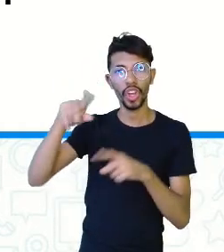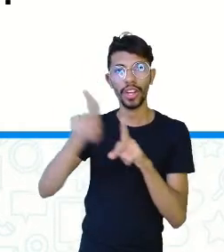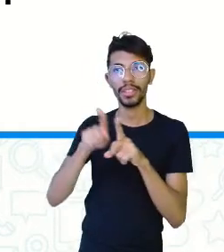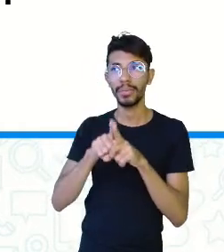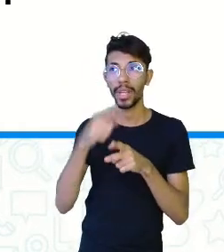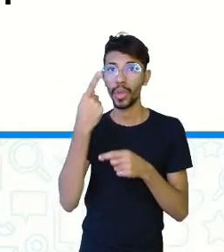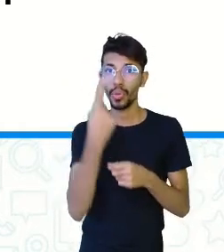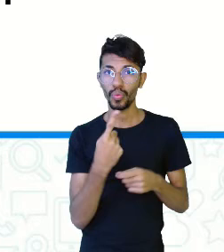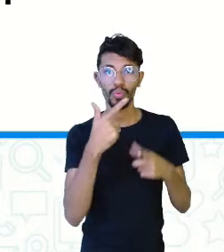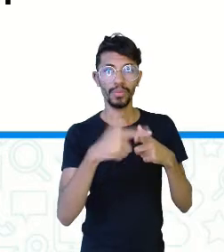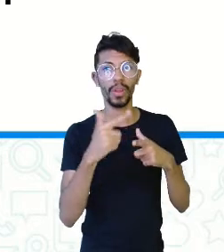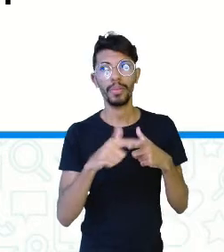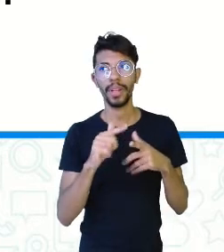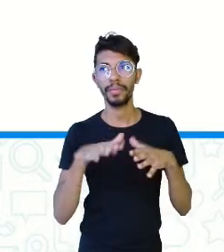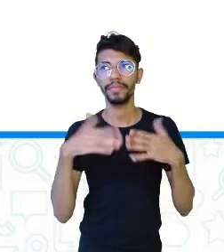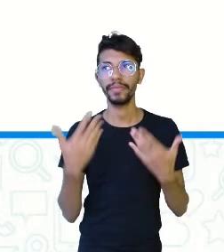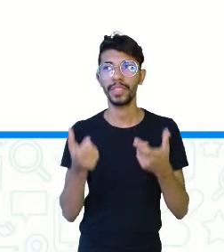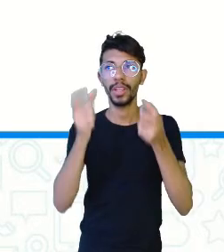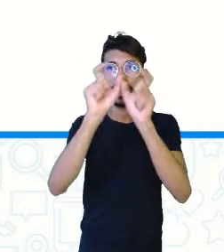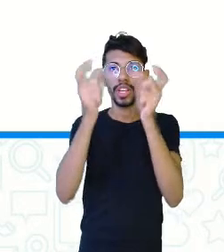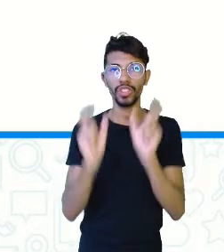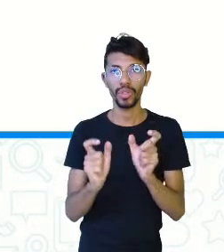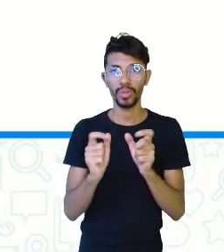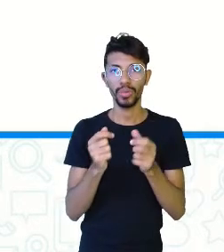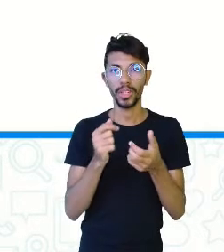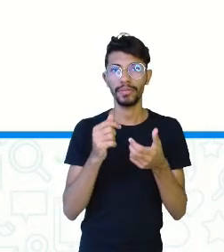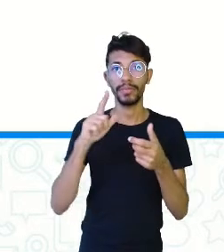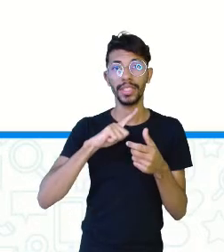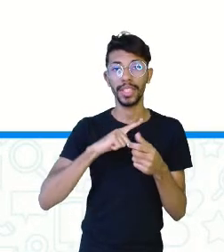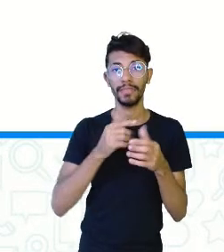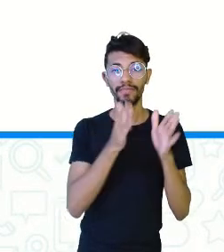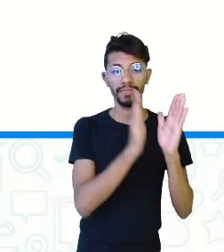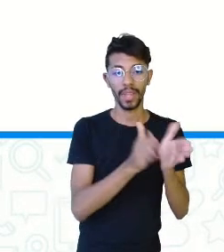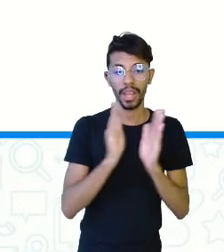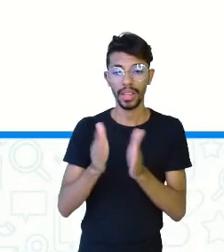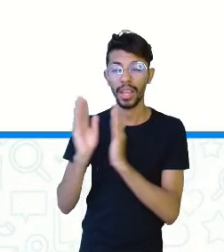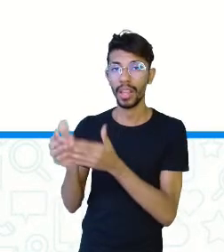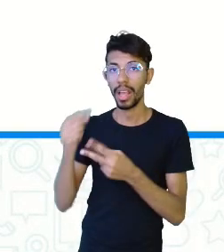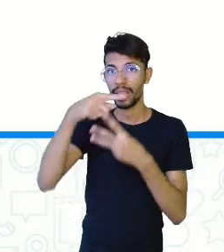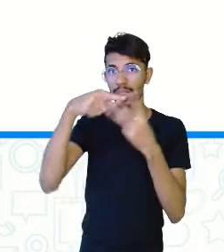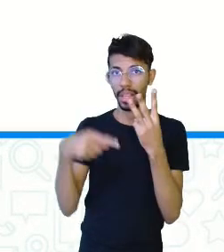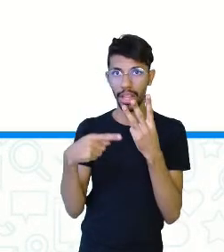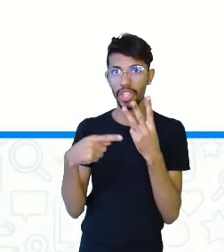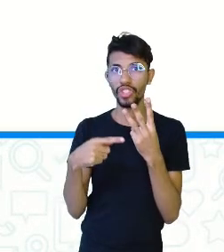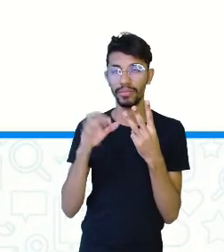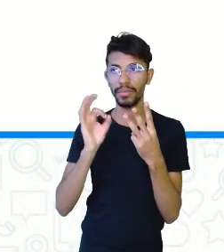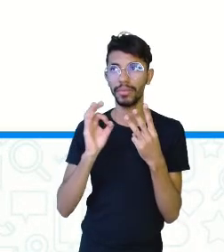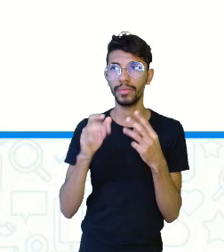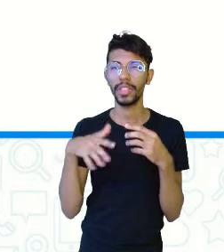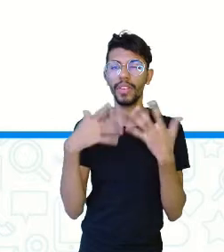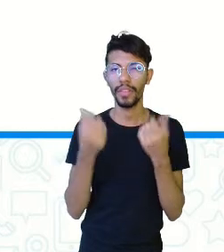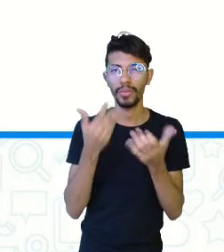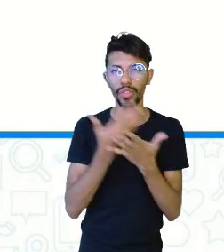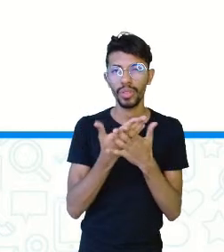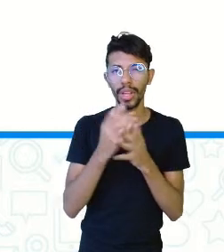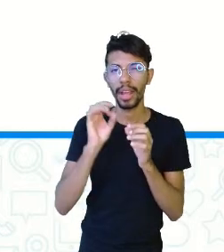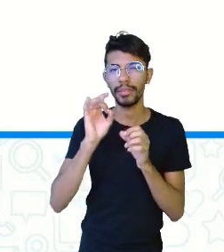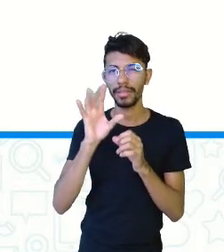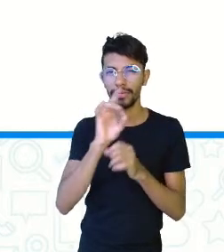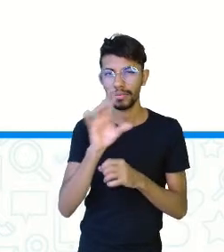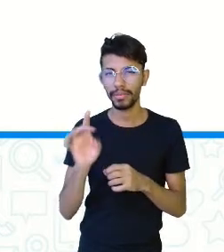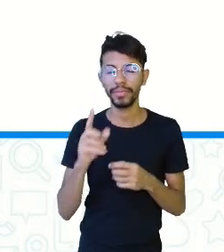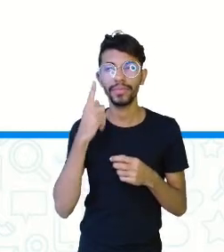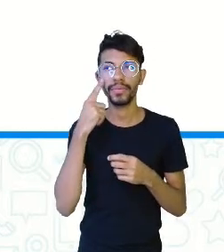conflito. Sua estrutura está dividida em 3 partes. Vamos ver quais são essas partes, tá certo? A